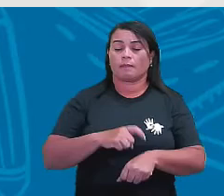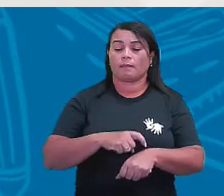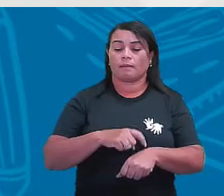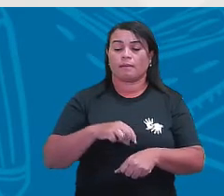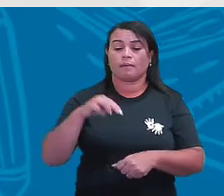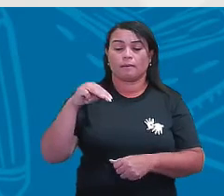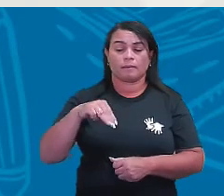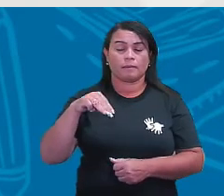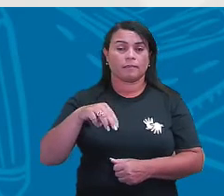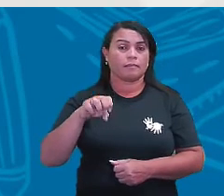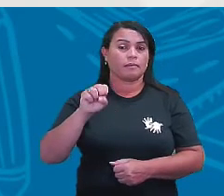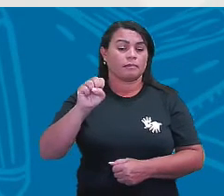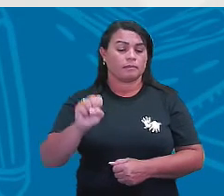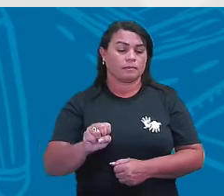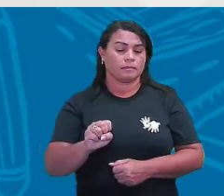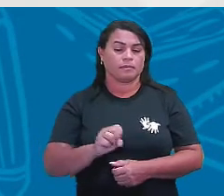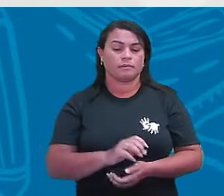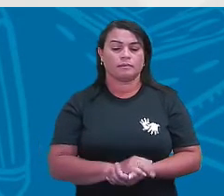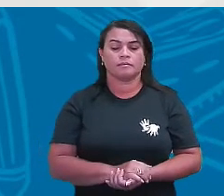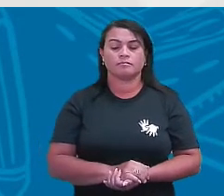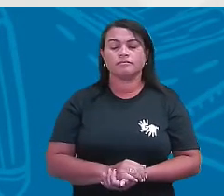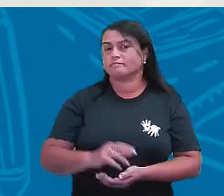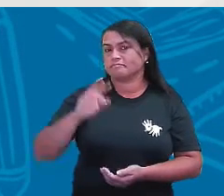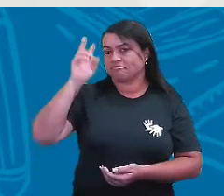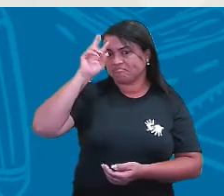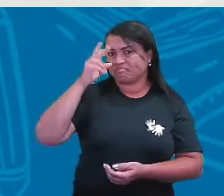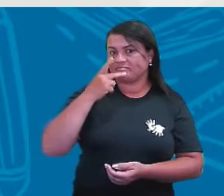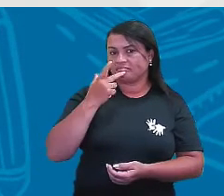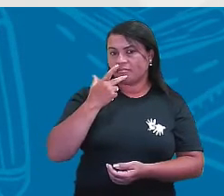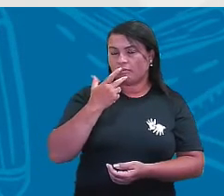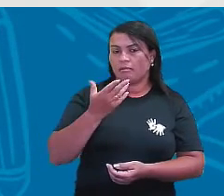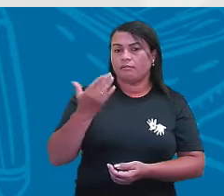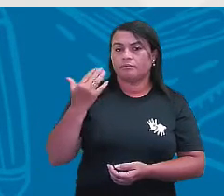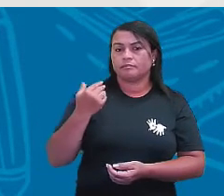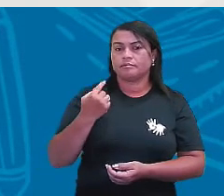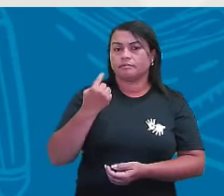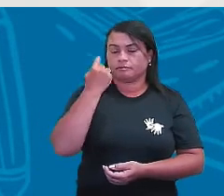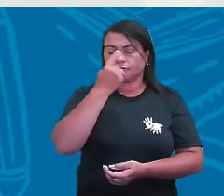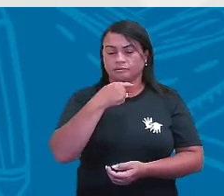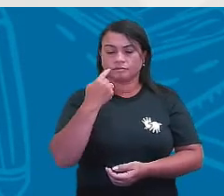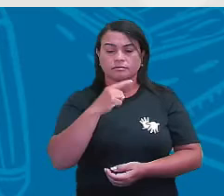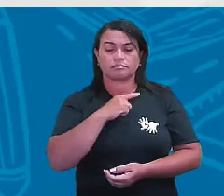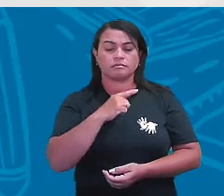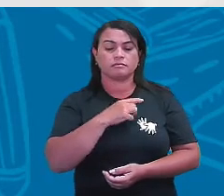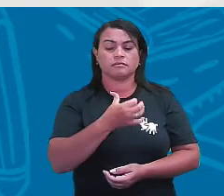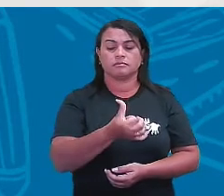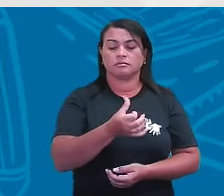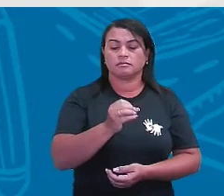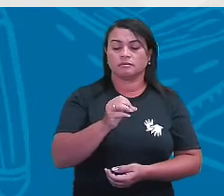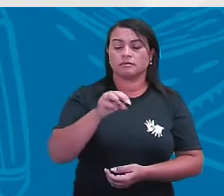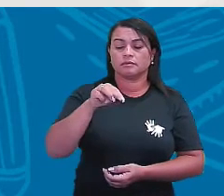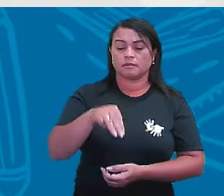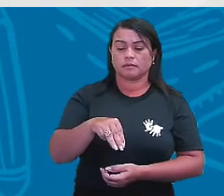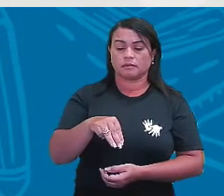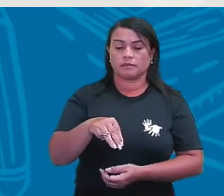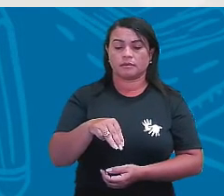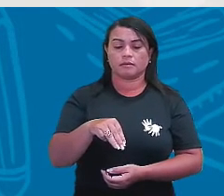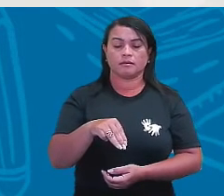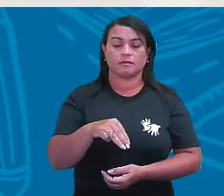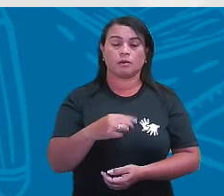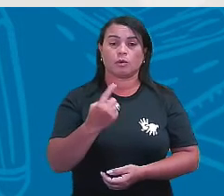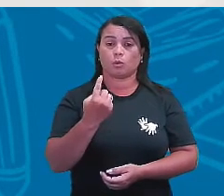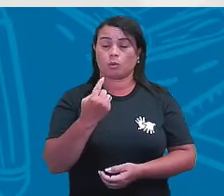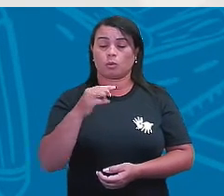e o segundo. Lembra que eu falei agora? Uma hora tem 60 minutos. E